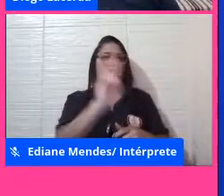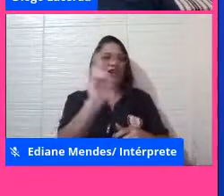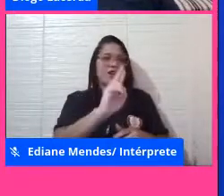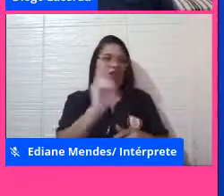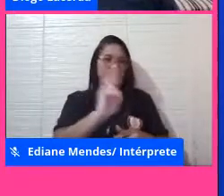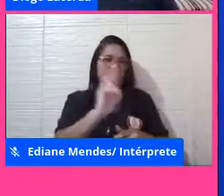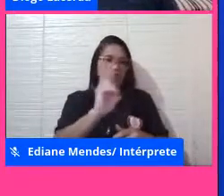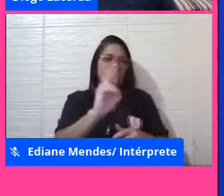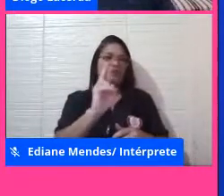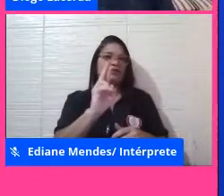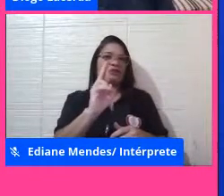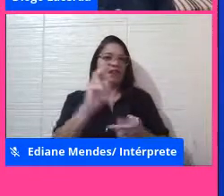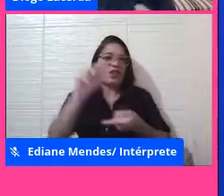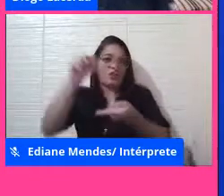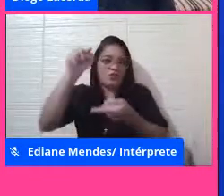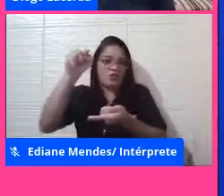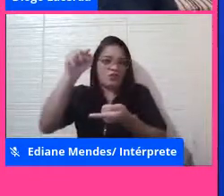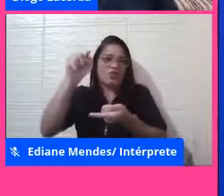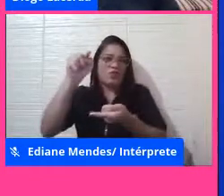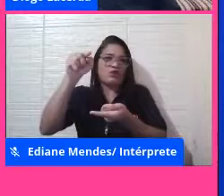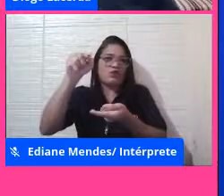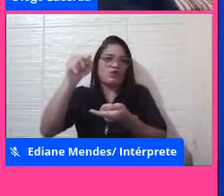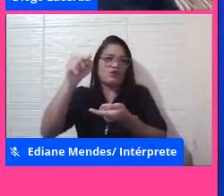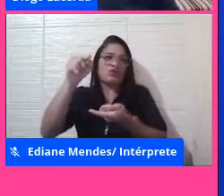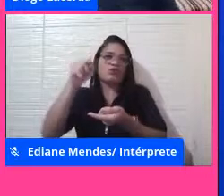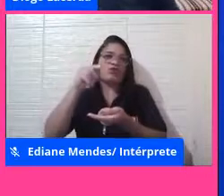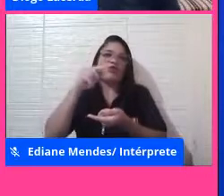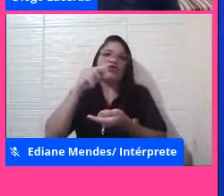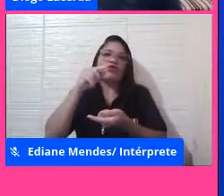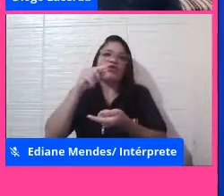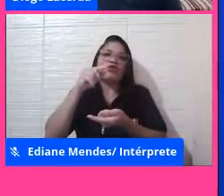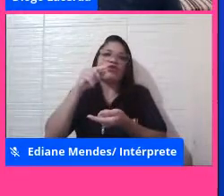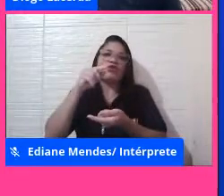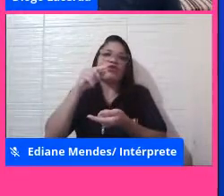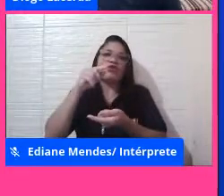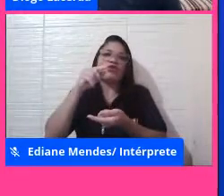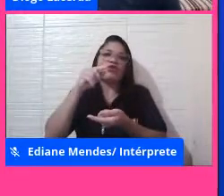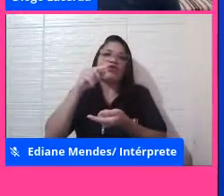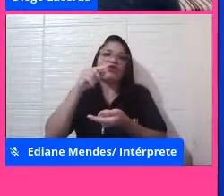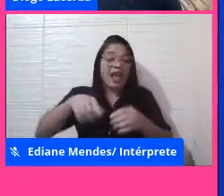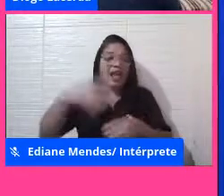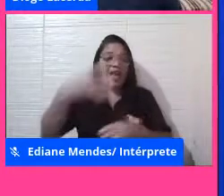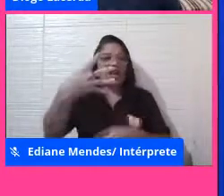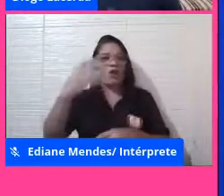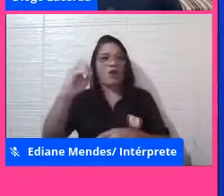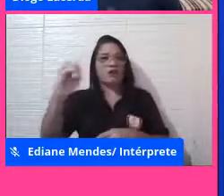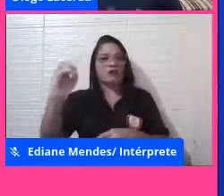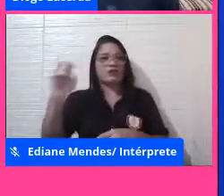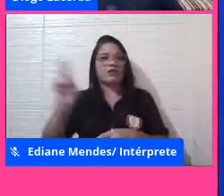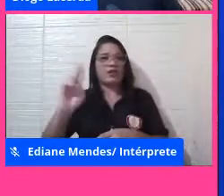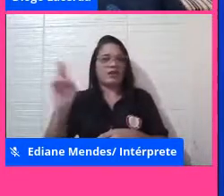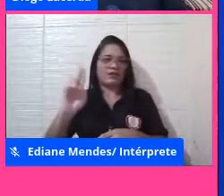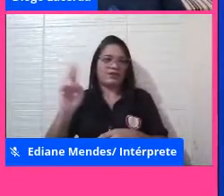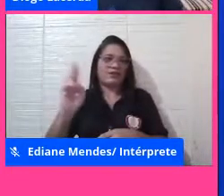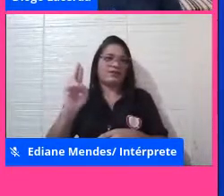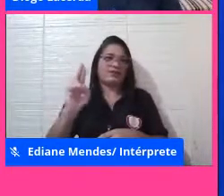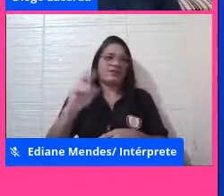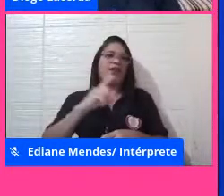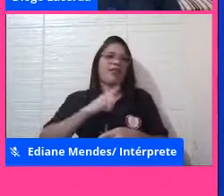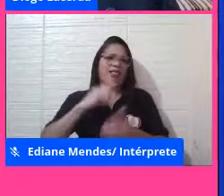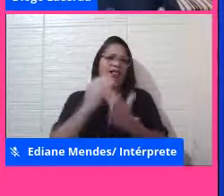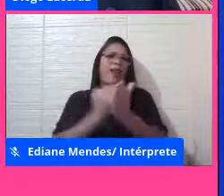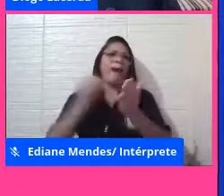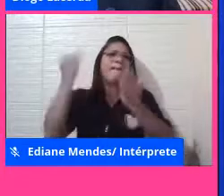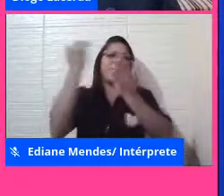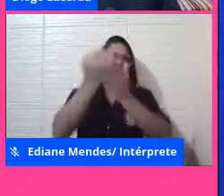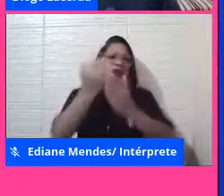vai custar 400, 500 reais. Então, assim, você percebe essa diferença no preço, né? Então, o preço é muito mais caro, mas aí você vai